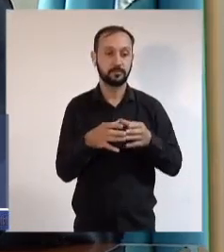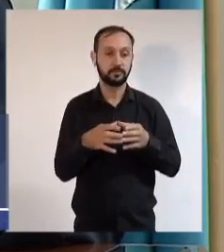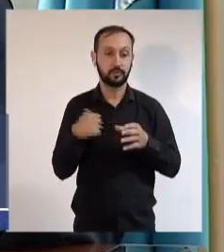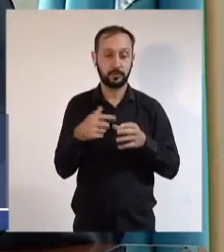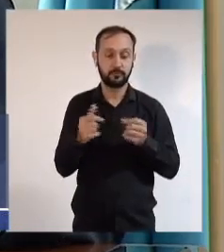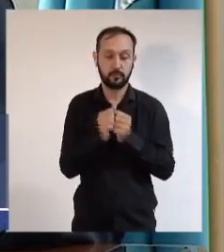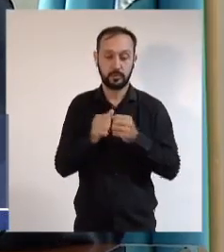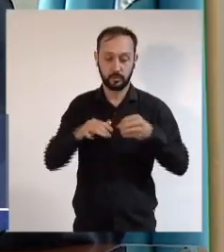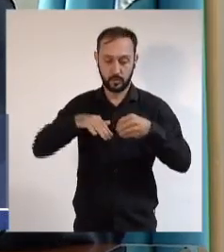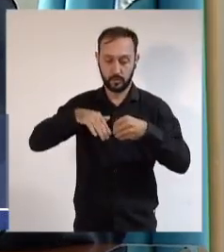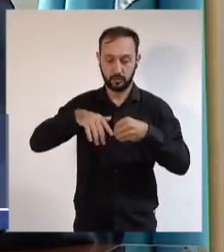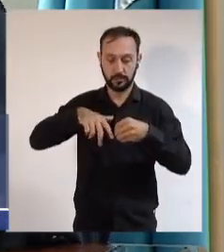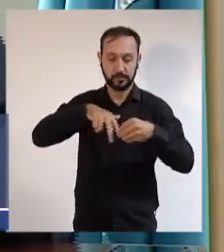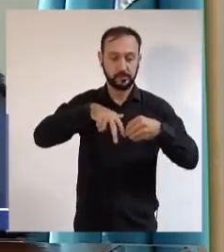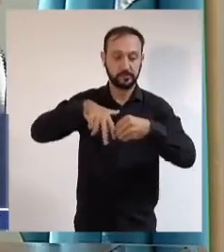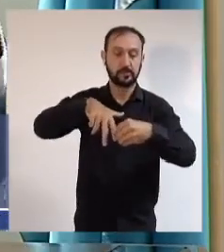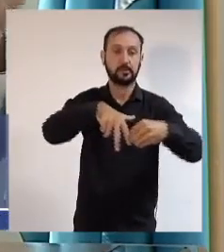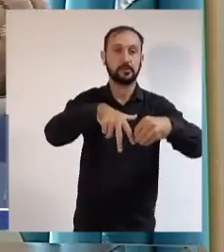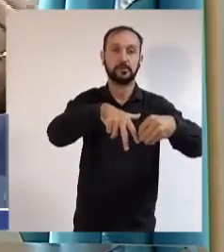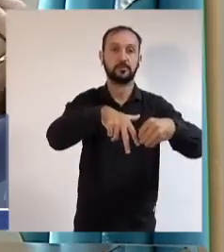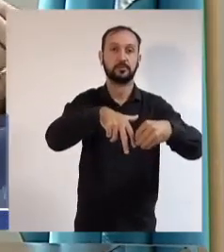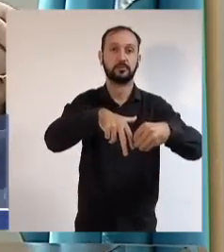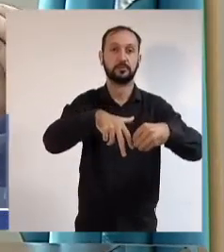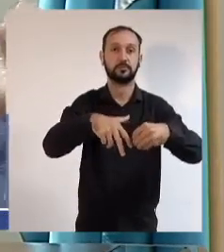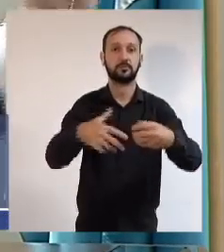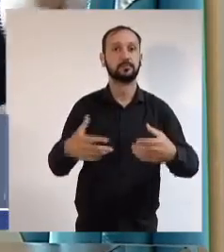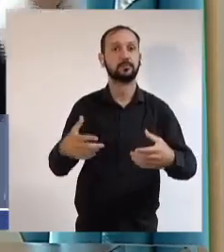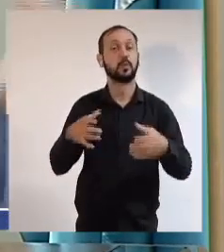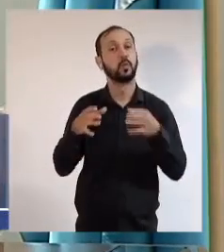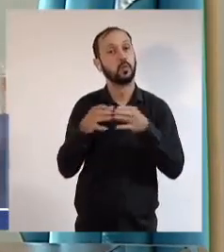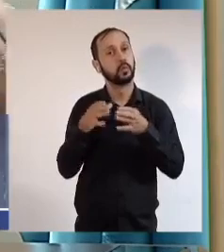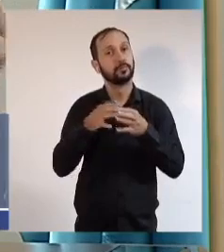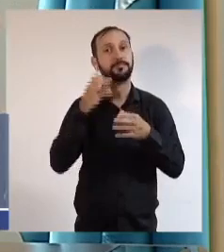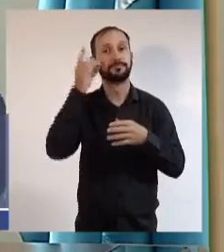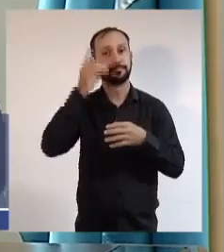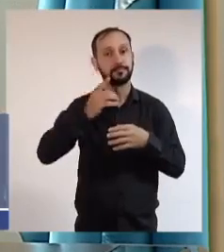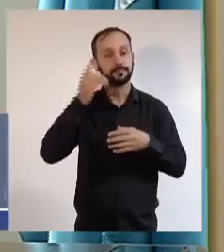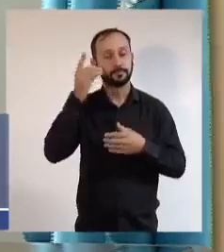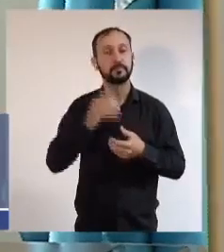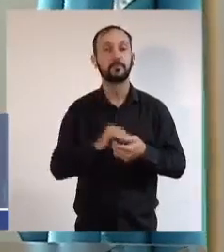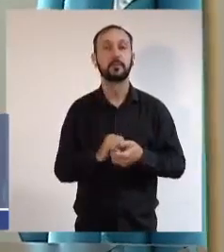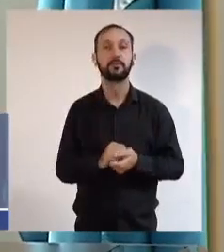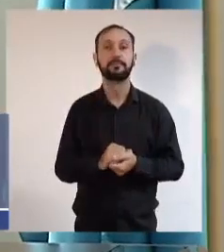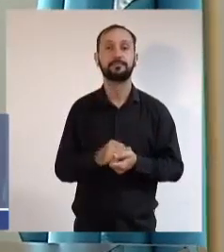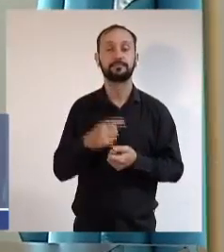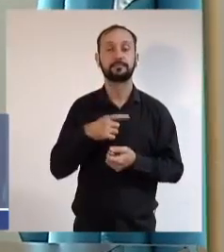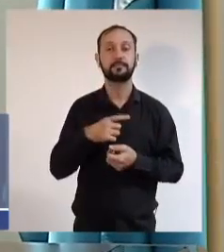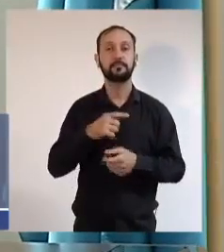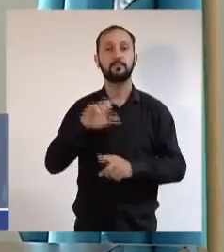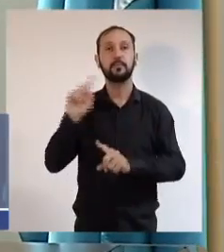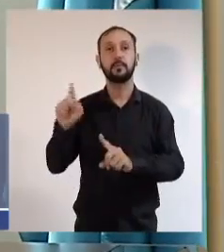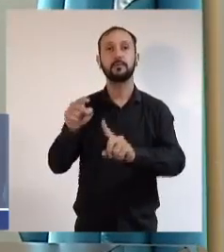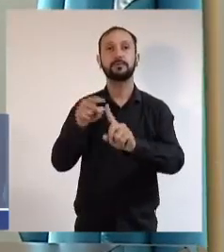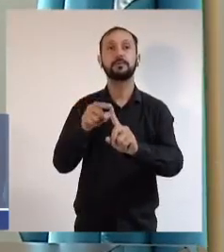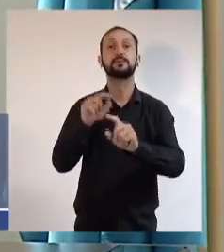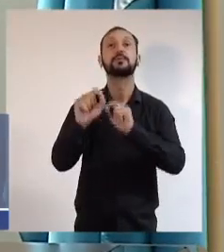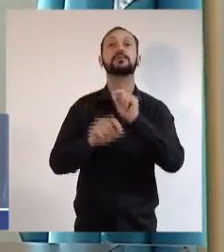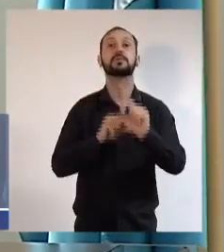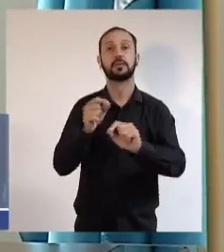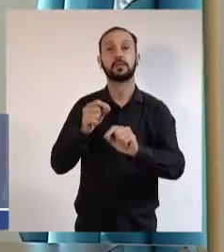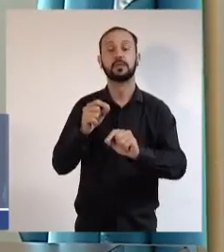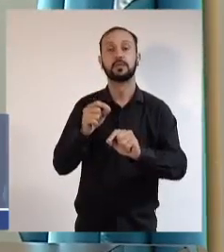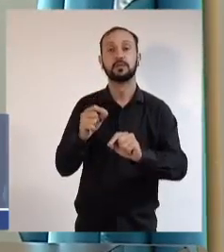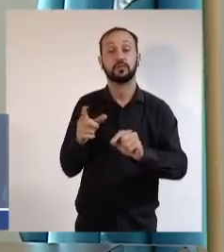ninguém então a frente parlamentar ela tem essa é esse objetivo de nós